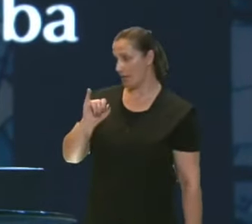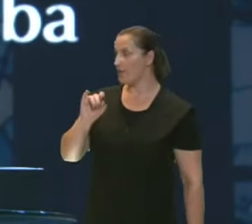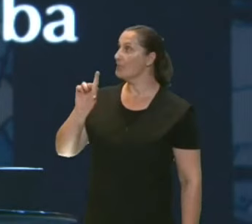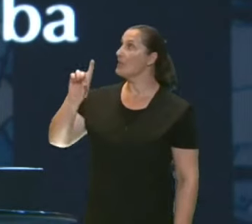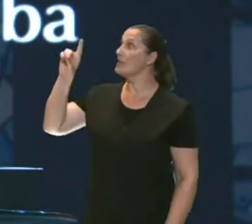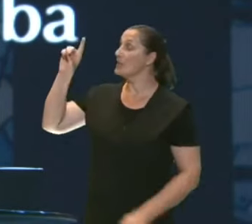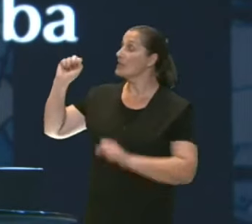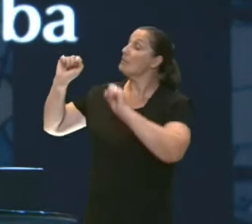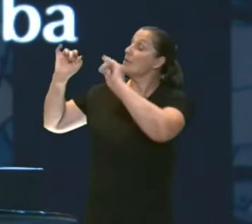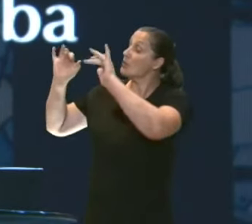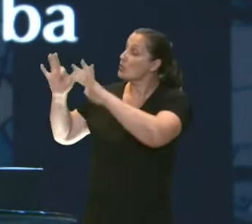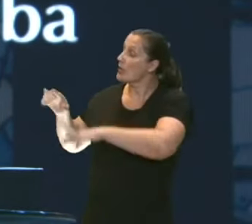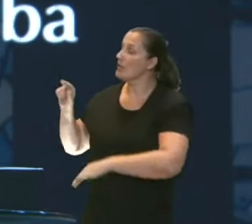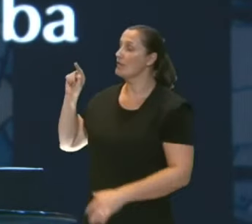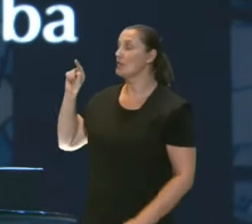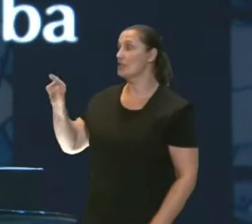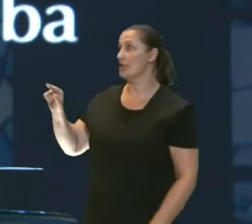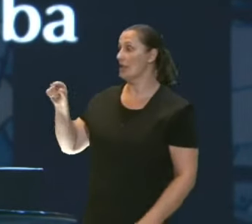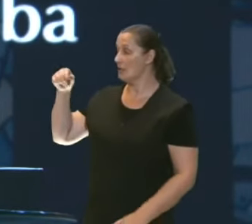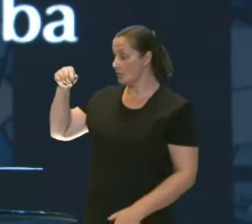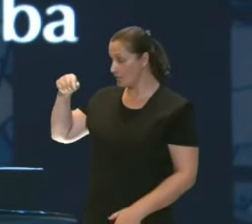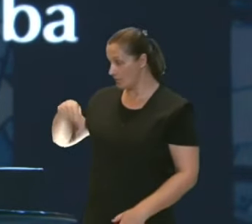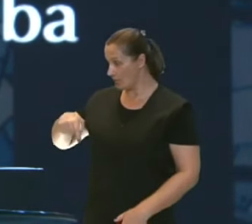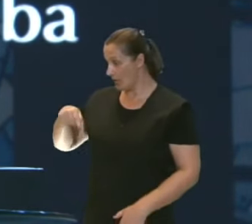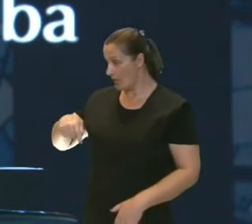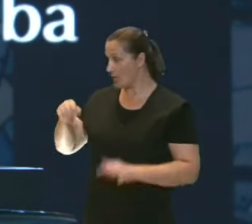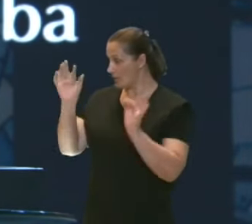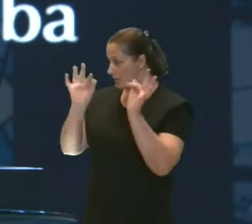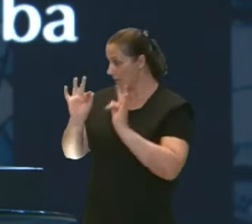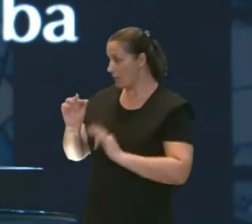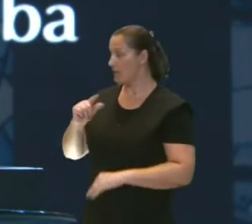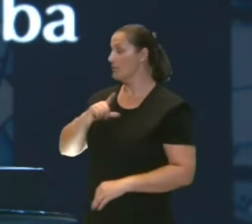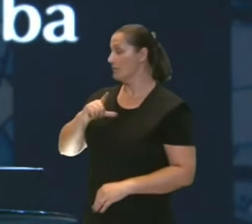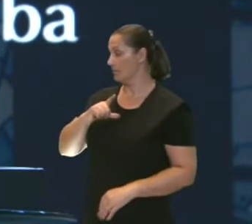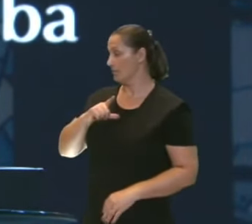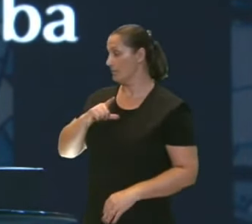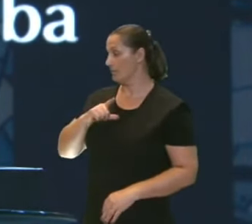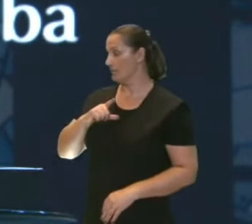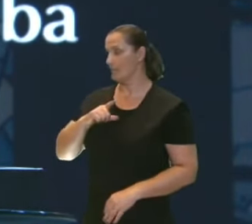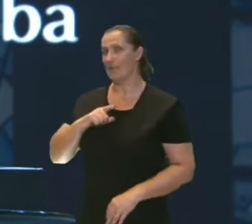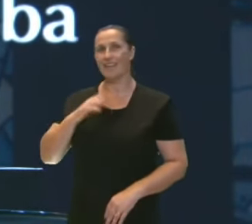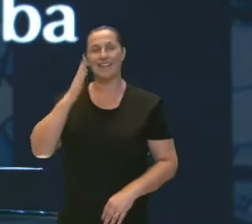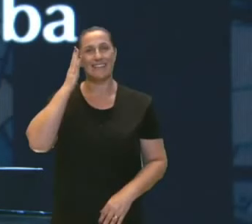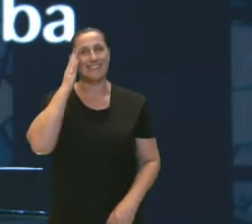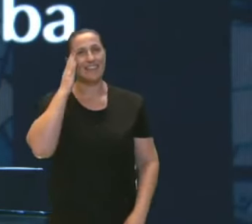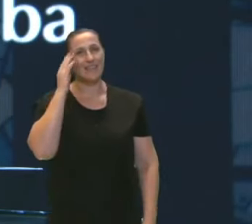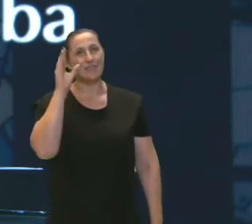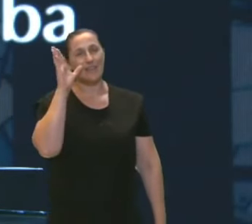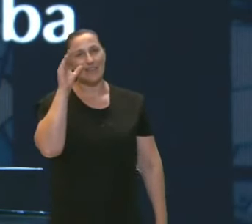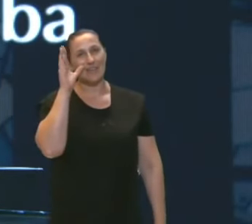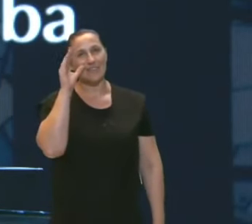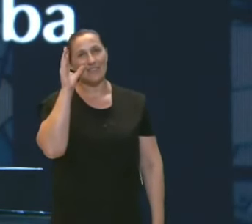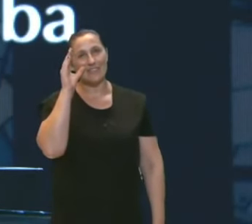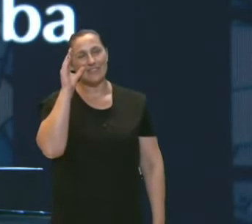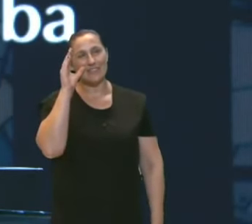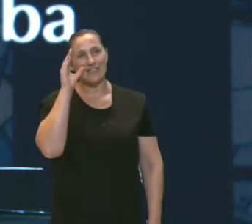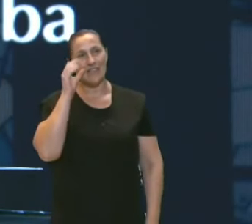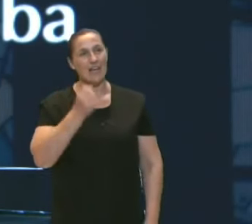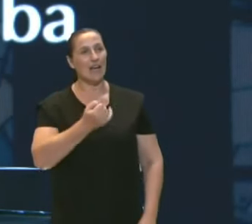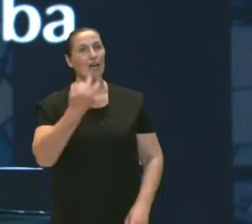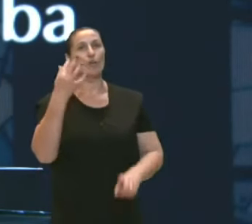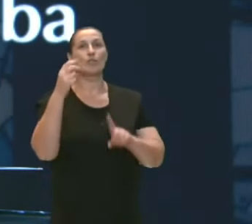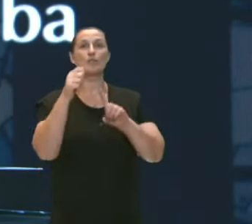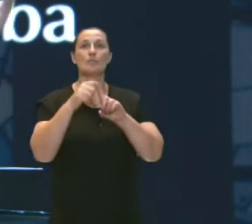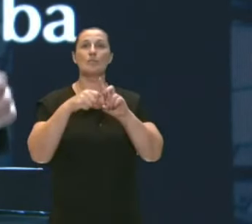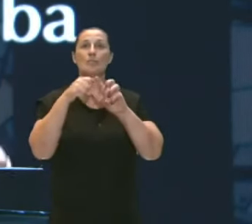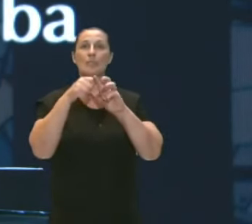Deus vai abençoar você e você vai ser feliz aqui. E é curioso, depois de alguns meses então,